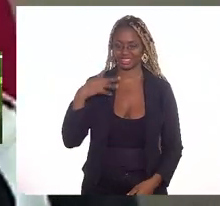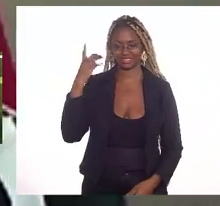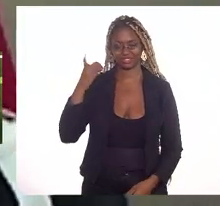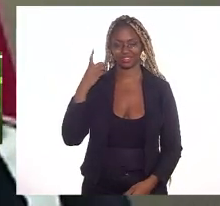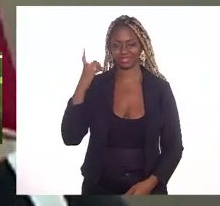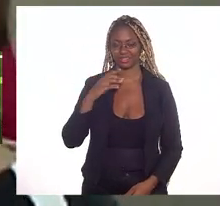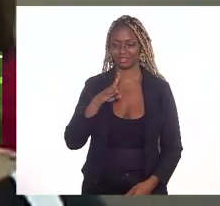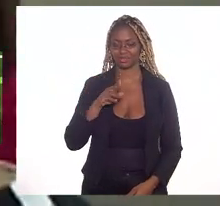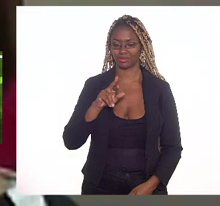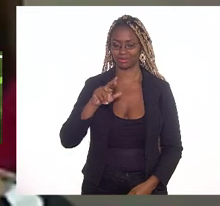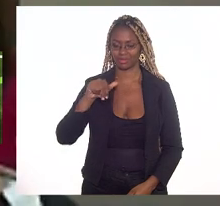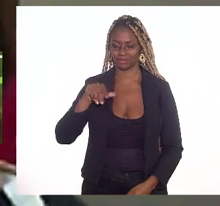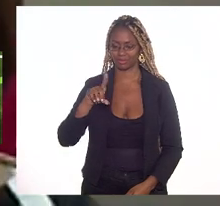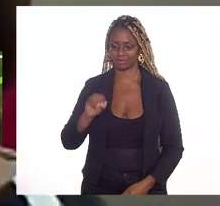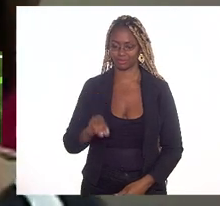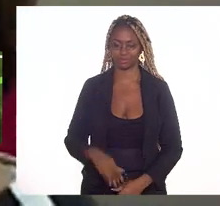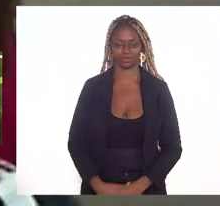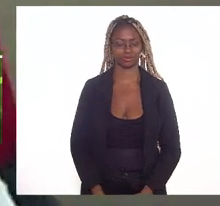Dallaglio.